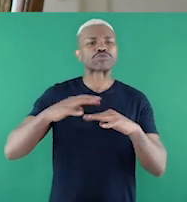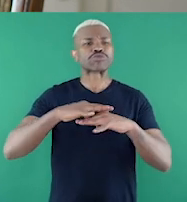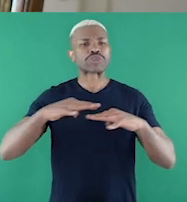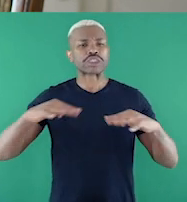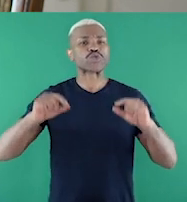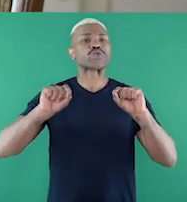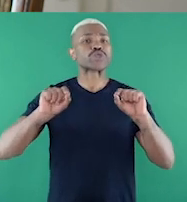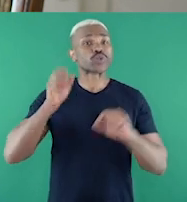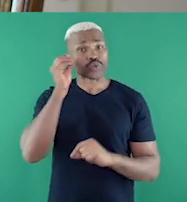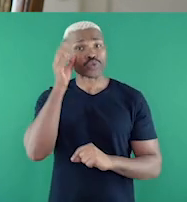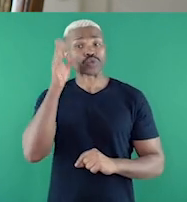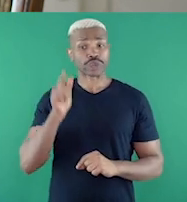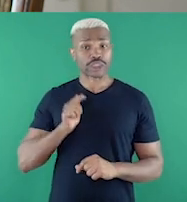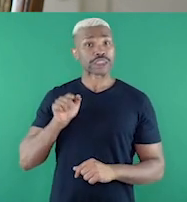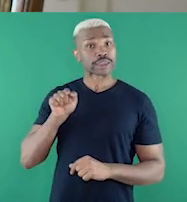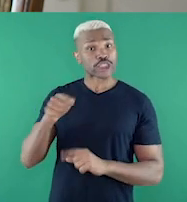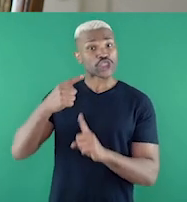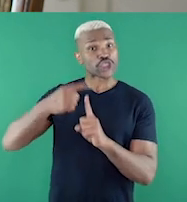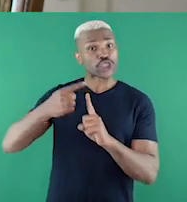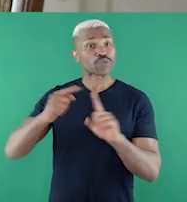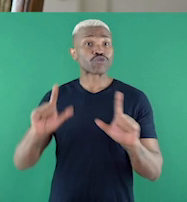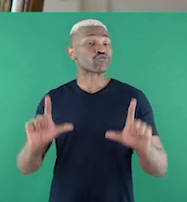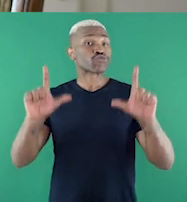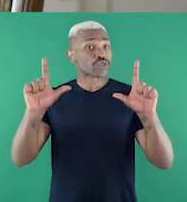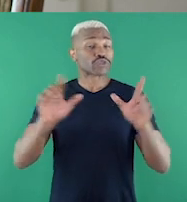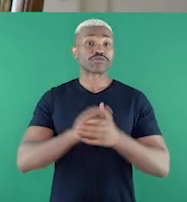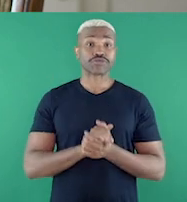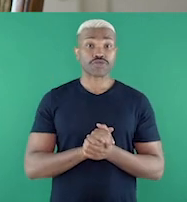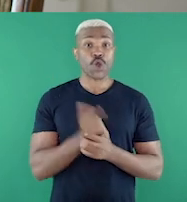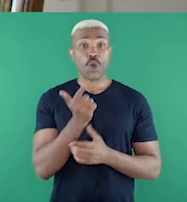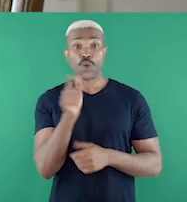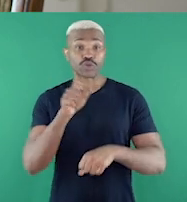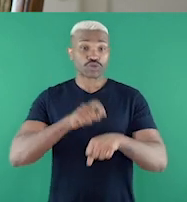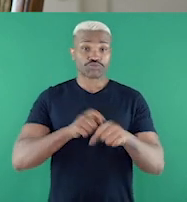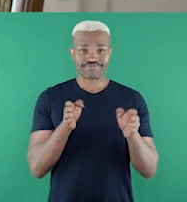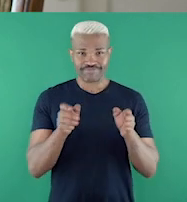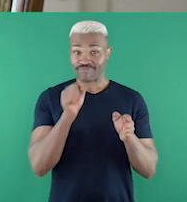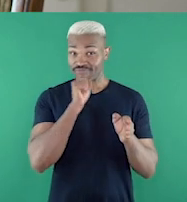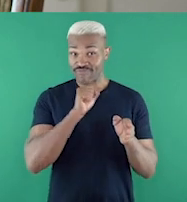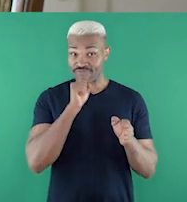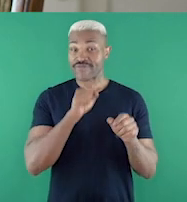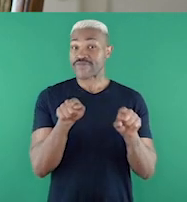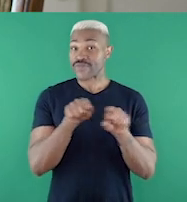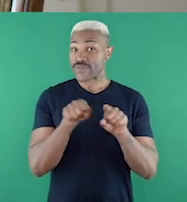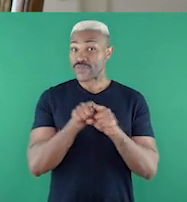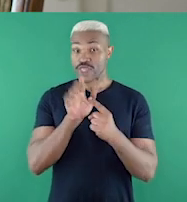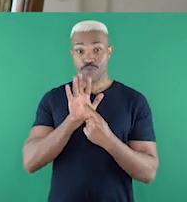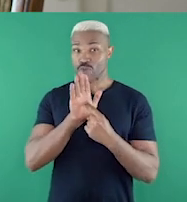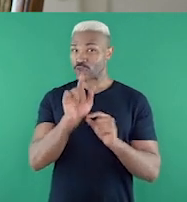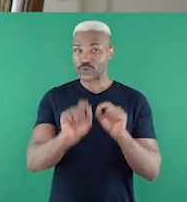são as culturas que têm esse tipo de quadro? Tem um outro momento em que a avó também vai se revelar